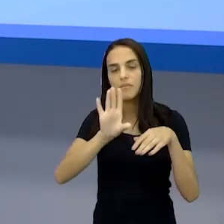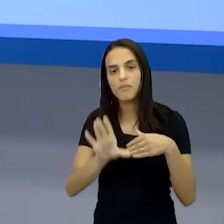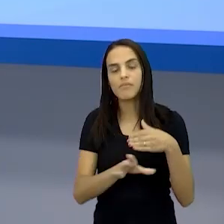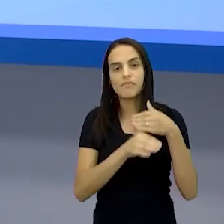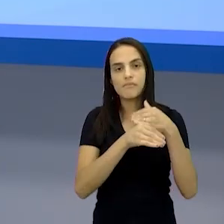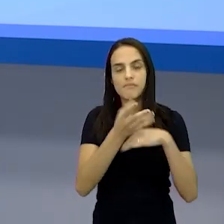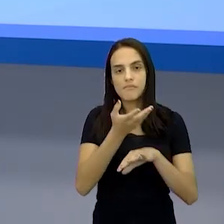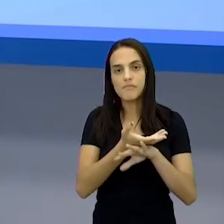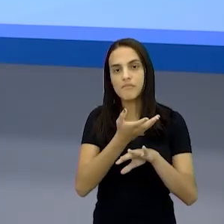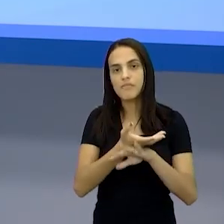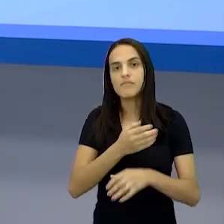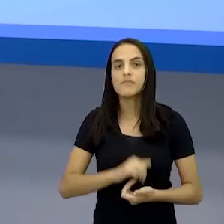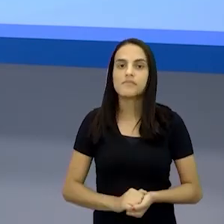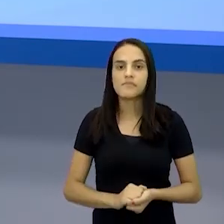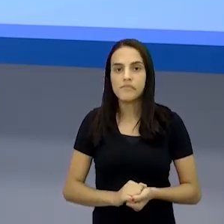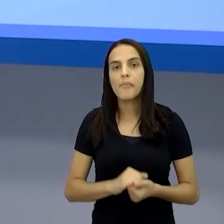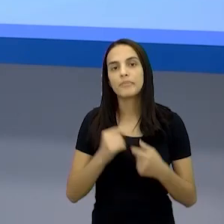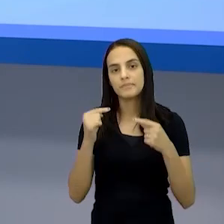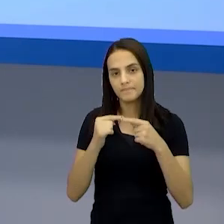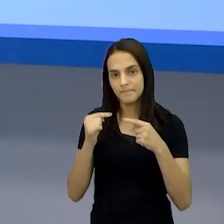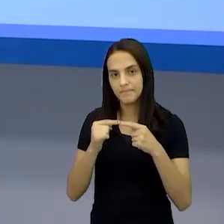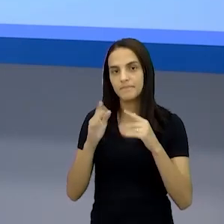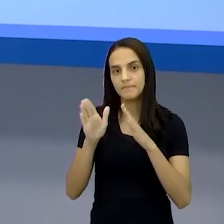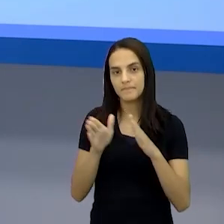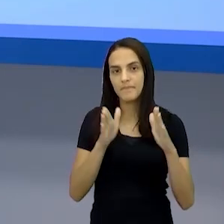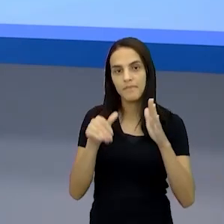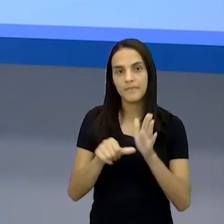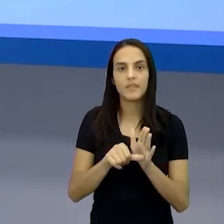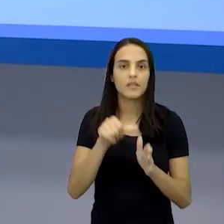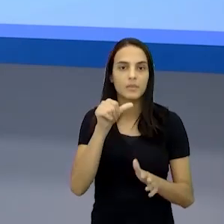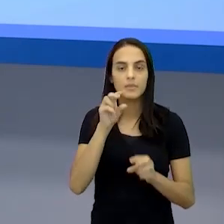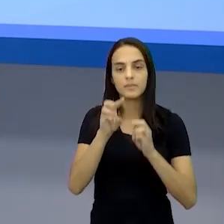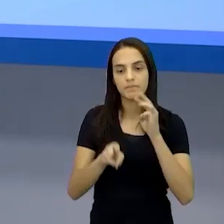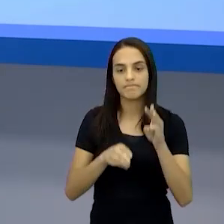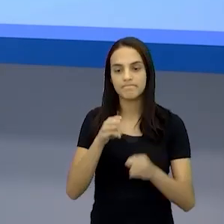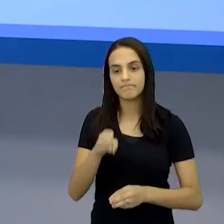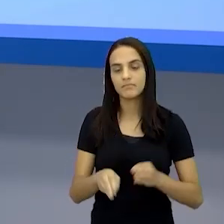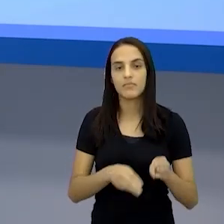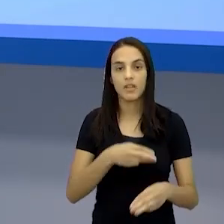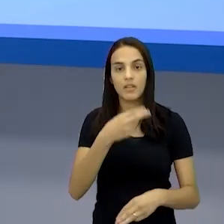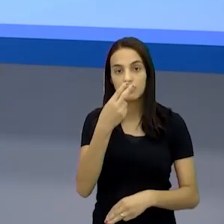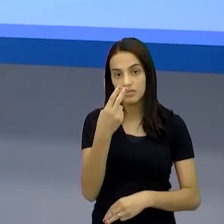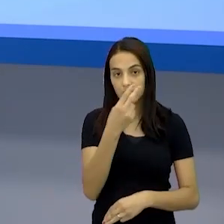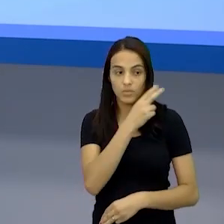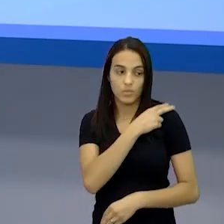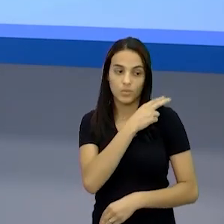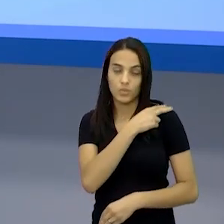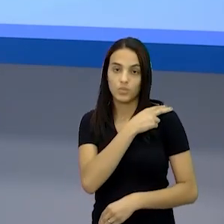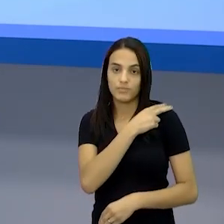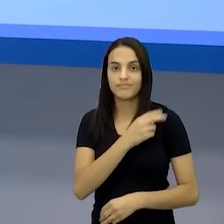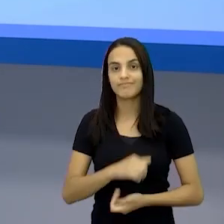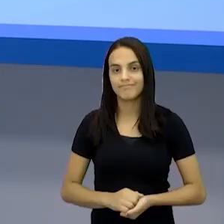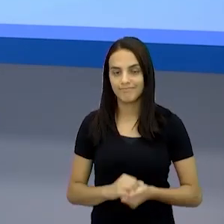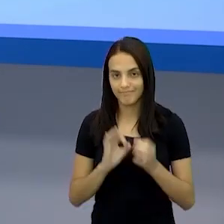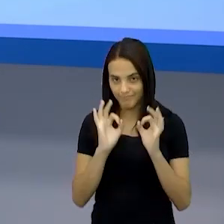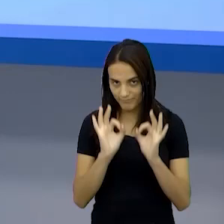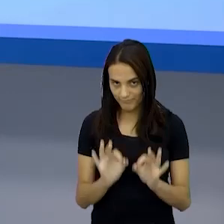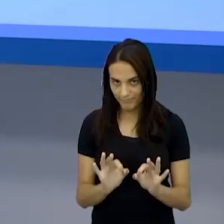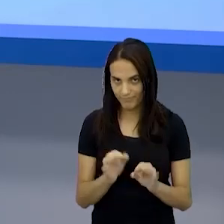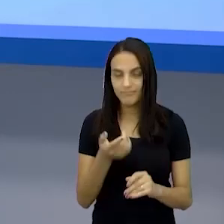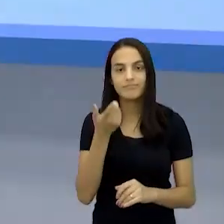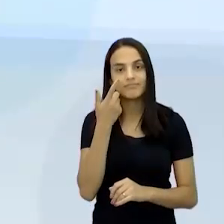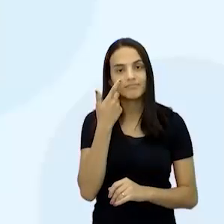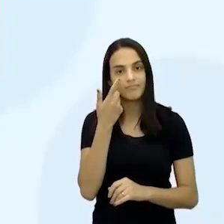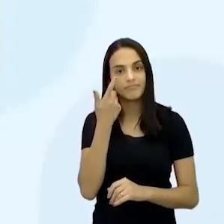componente aí, né? E esse aí faz parte do seu primeiro semestre aí, da segunda série do ensino médio, tá certo? Vamos